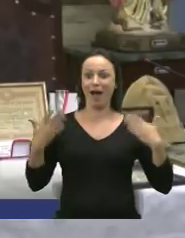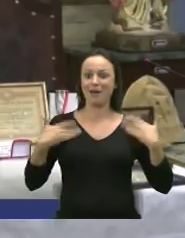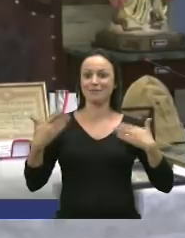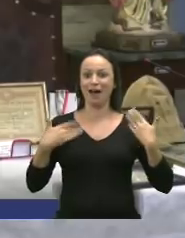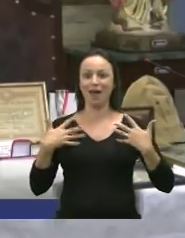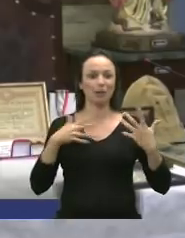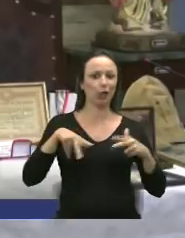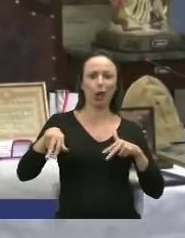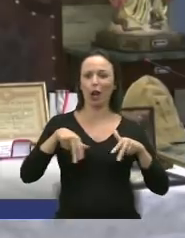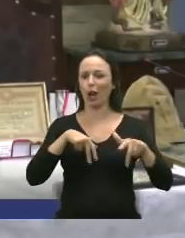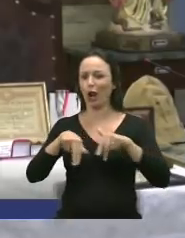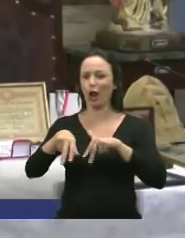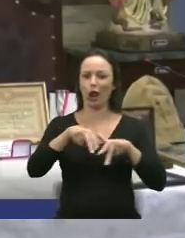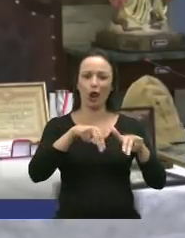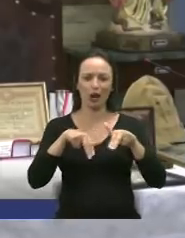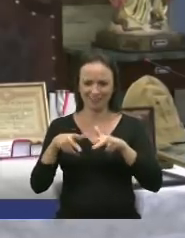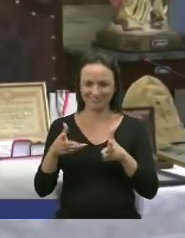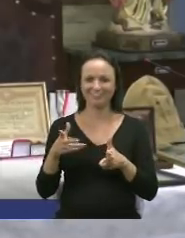É difícil.